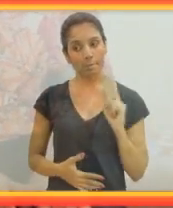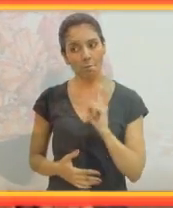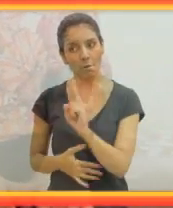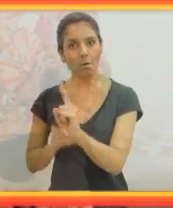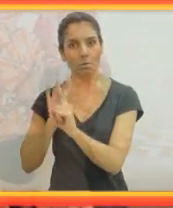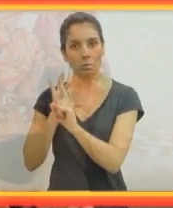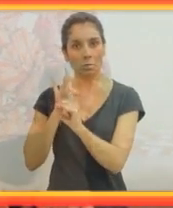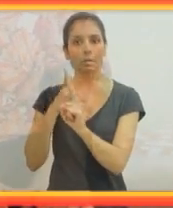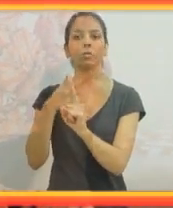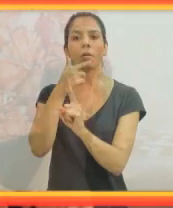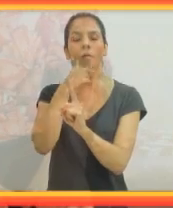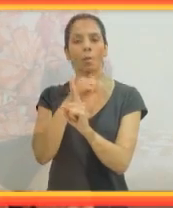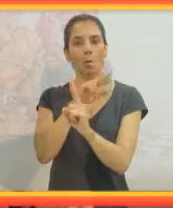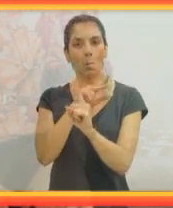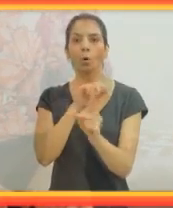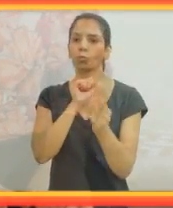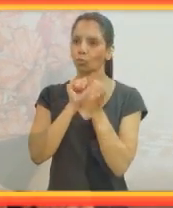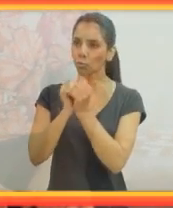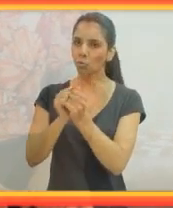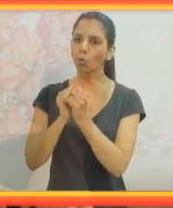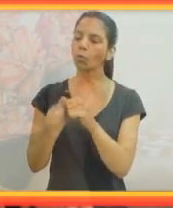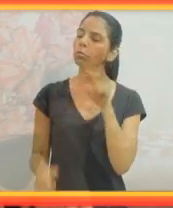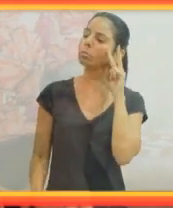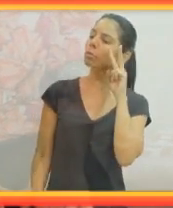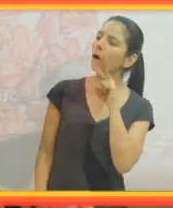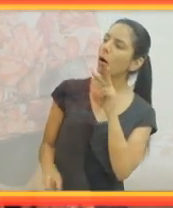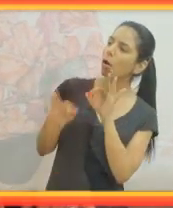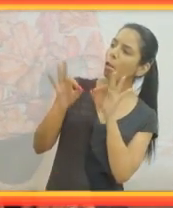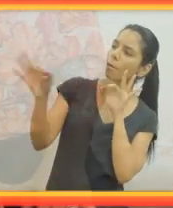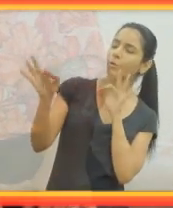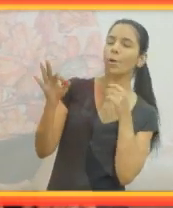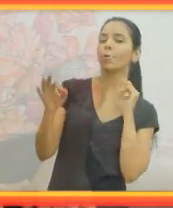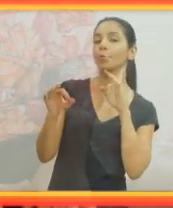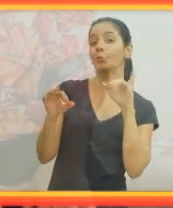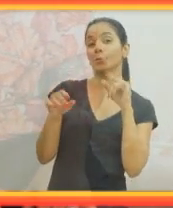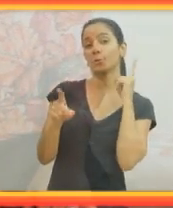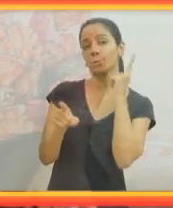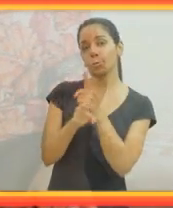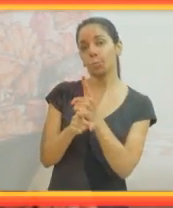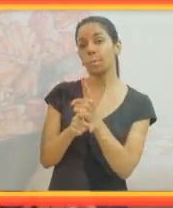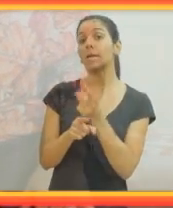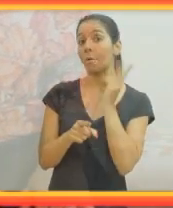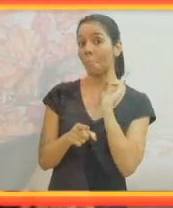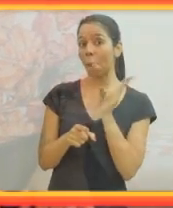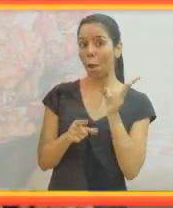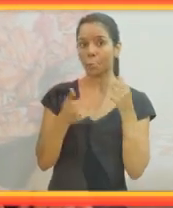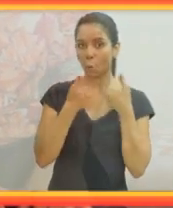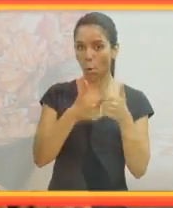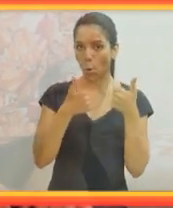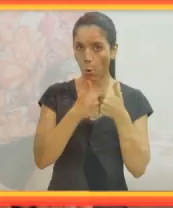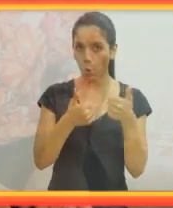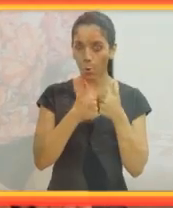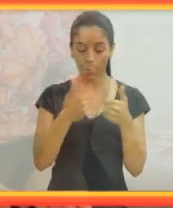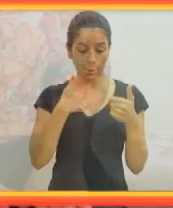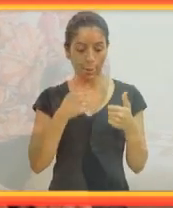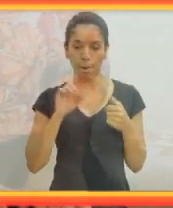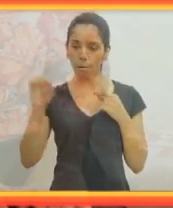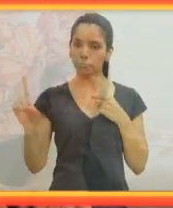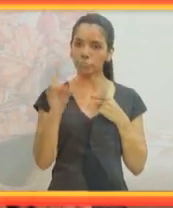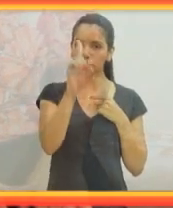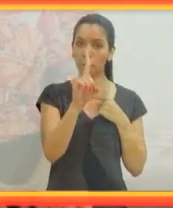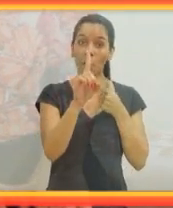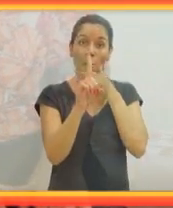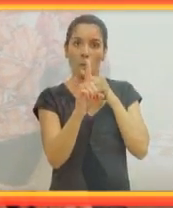ele me acompanhava e ficava olhando de longe, onde eu descobri que ele entrava no mesmo ônibus que eu